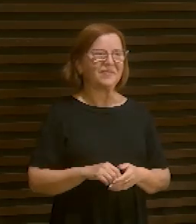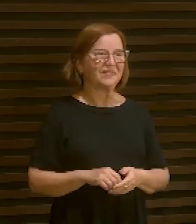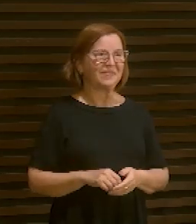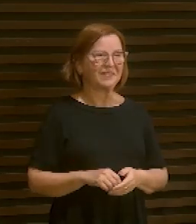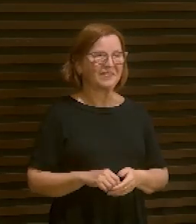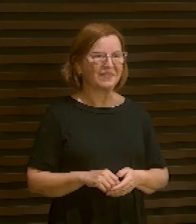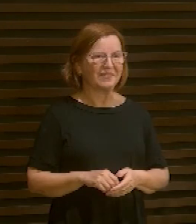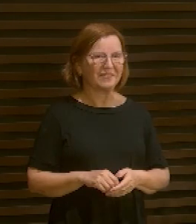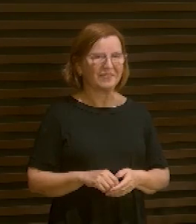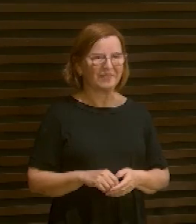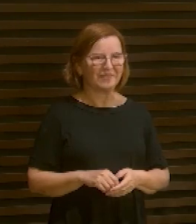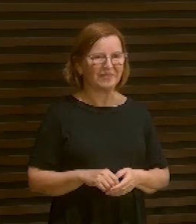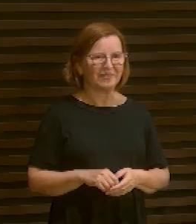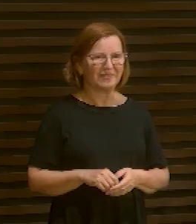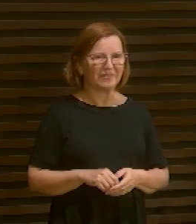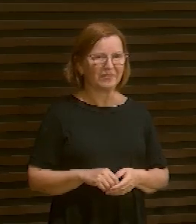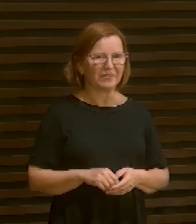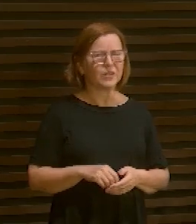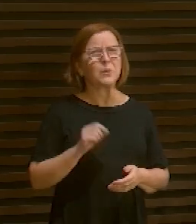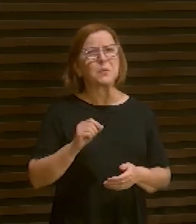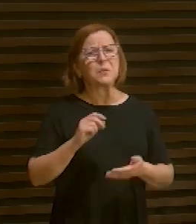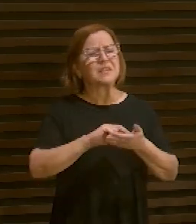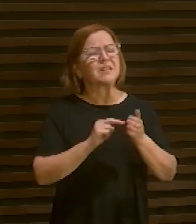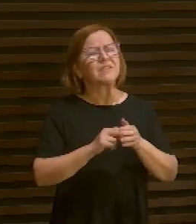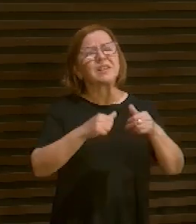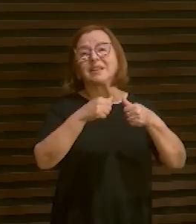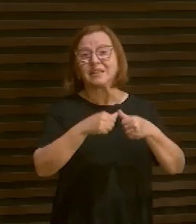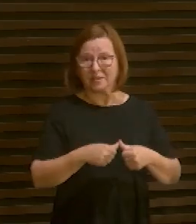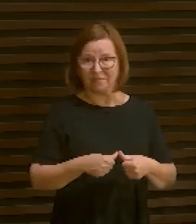ai. O que o senhor quer dizer com isso?